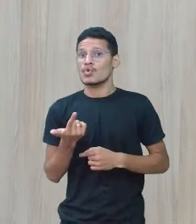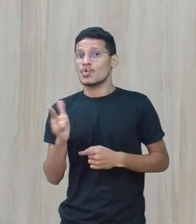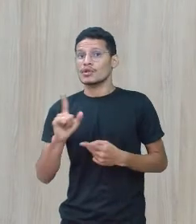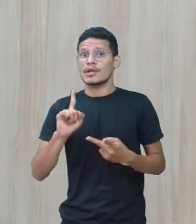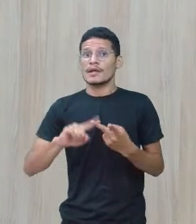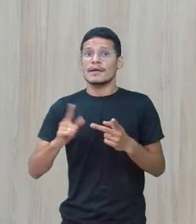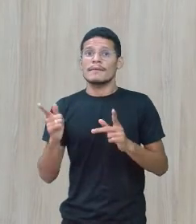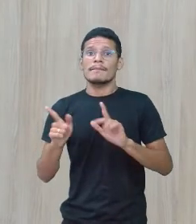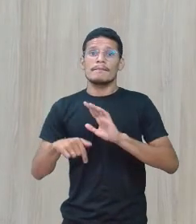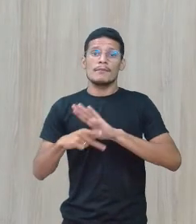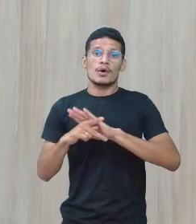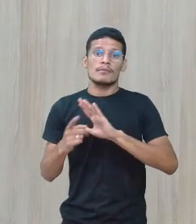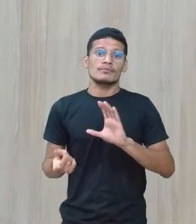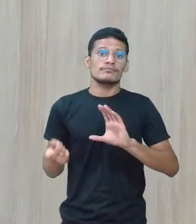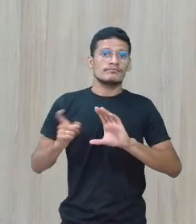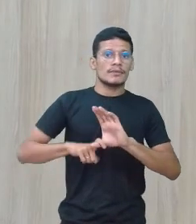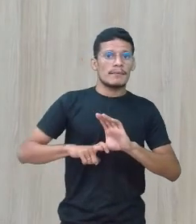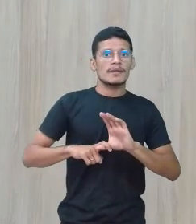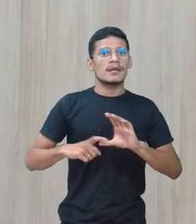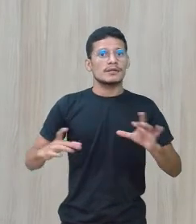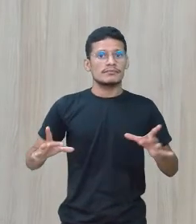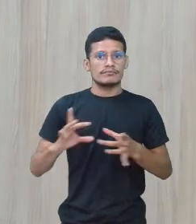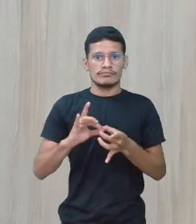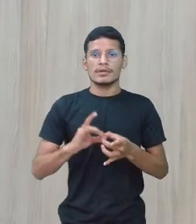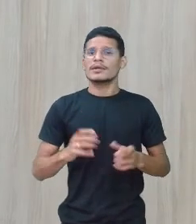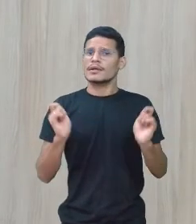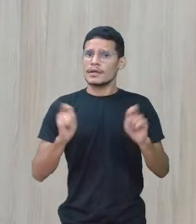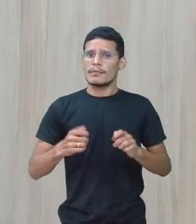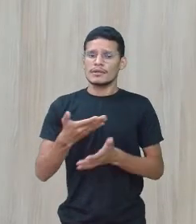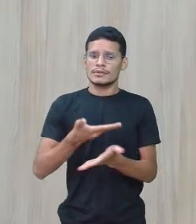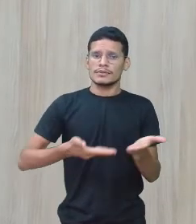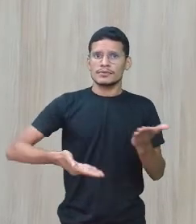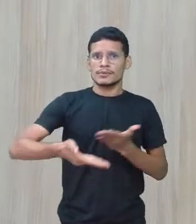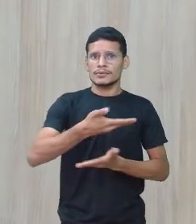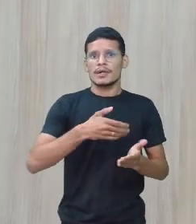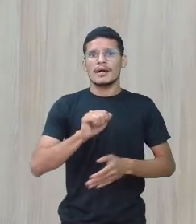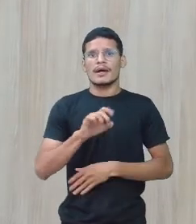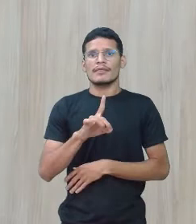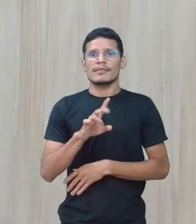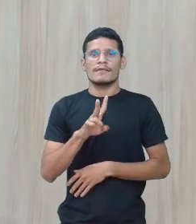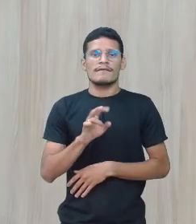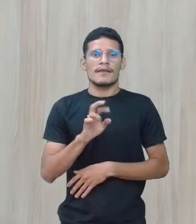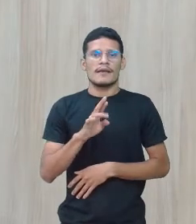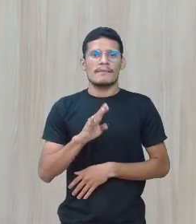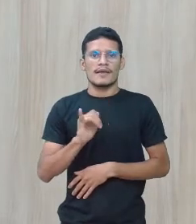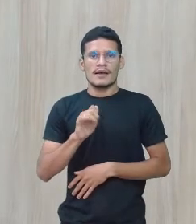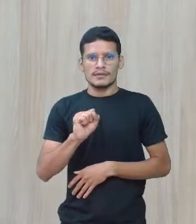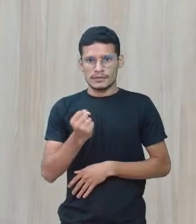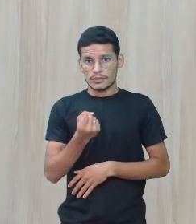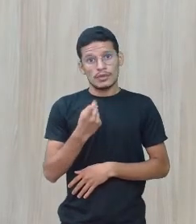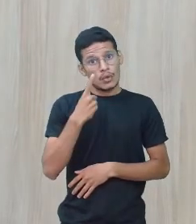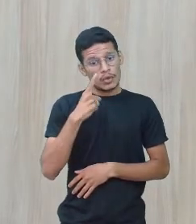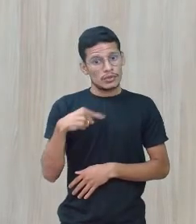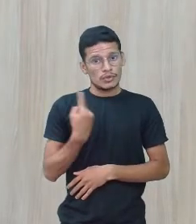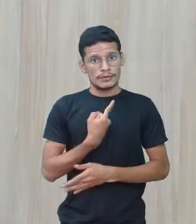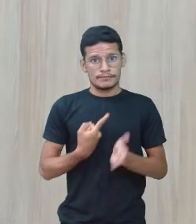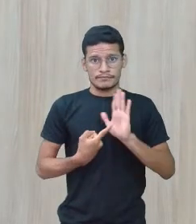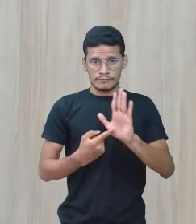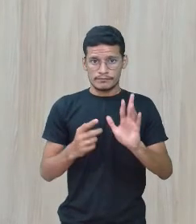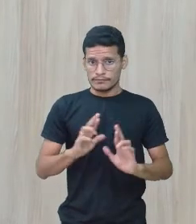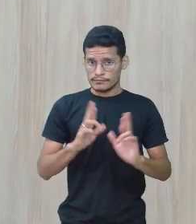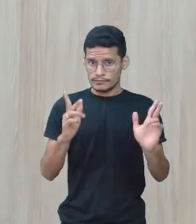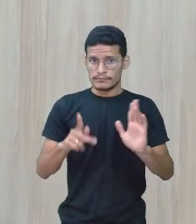o papel de subordinada. Podem ser integrantes ou adverbiais. E aí a gente vai ver essa diferença entre